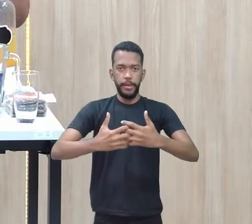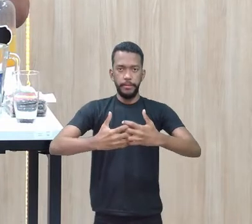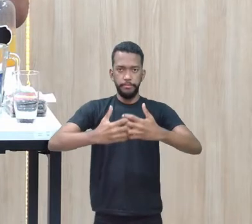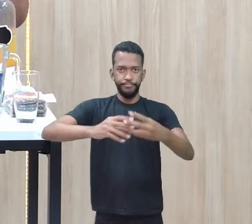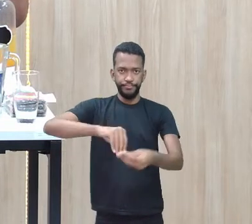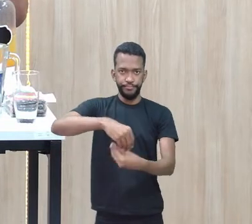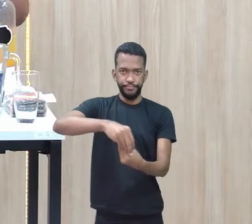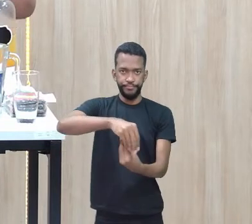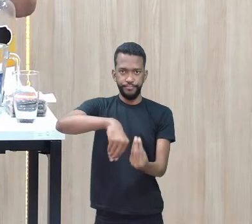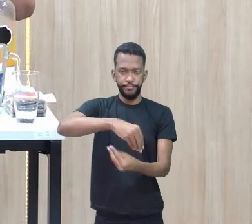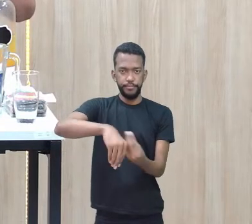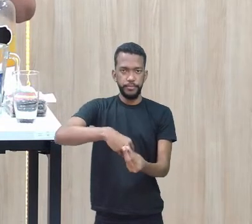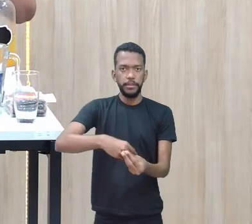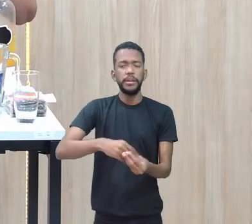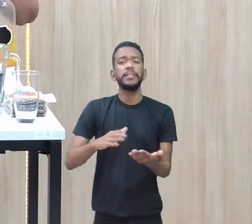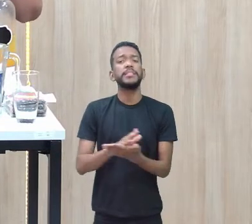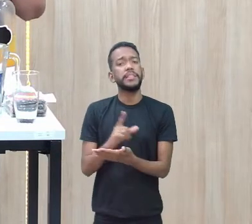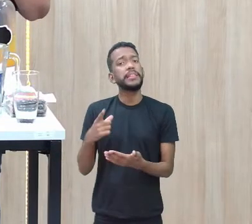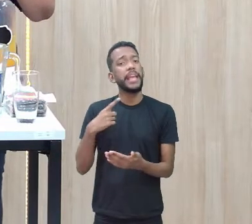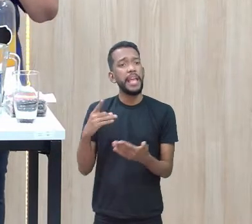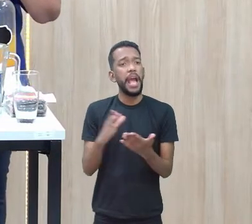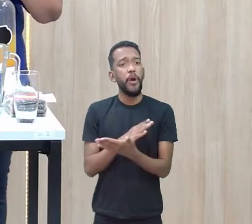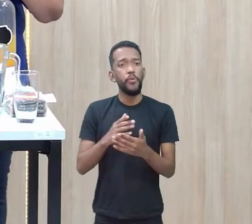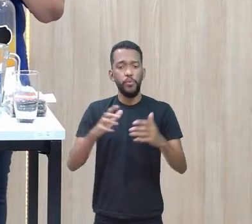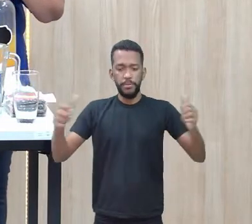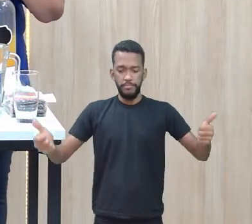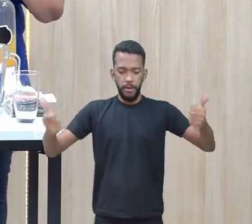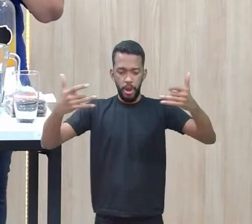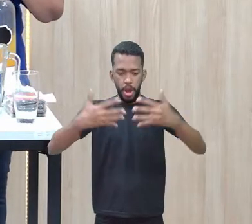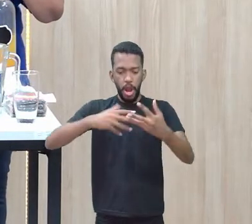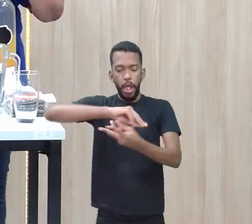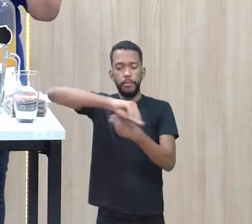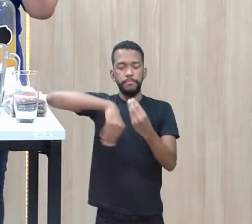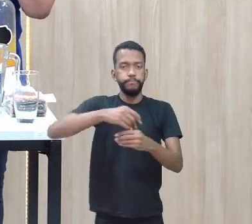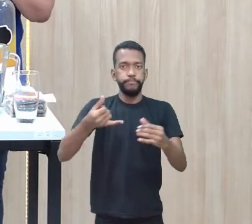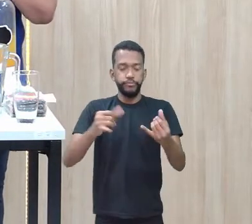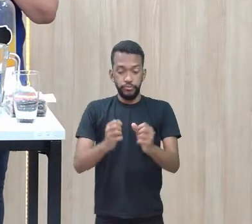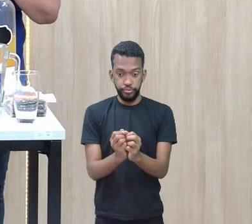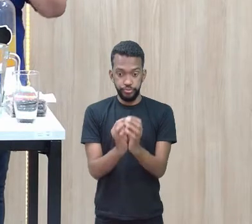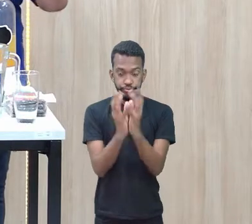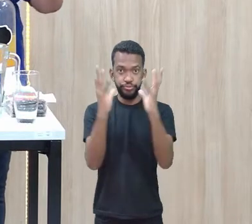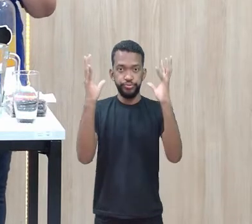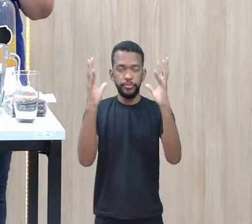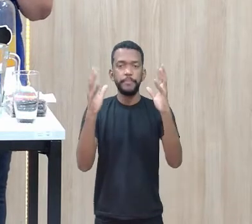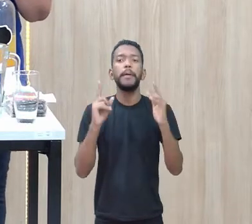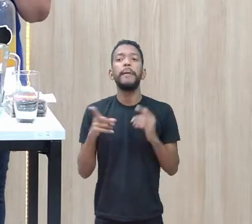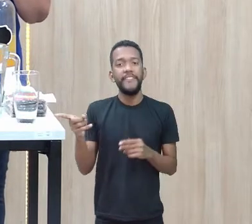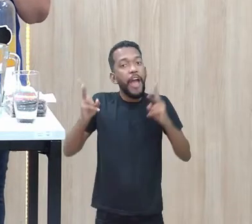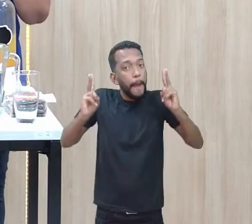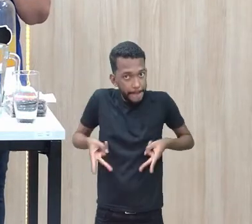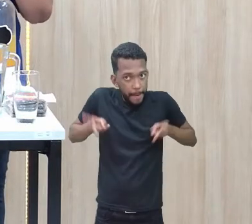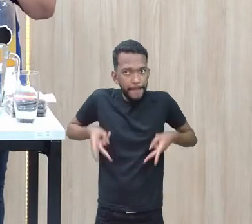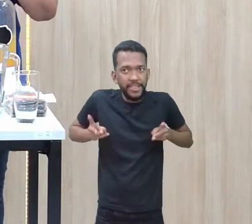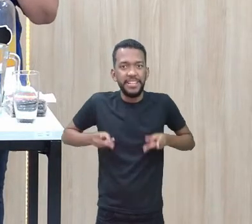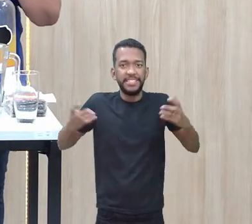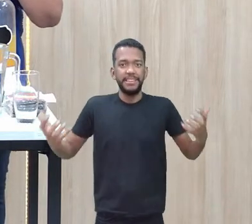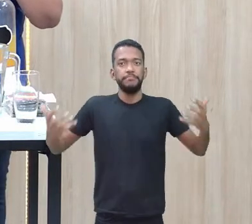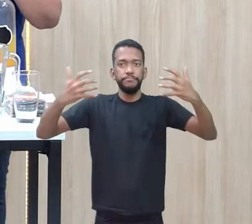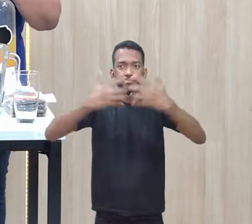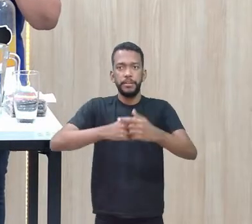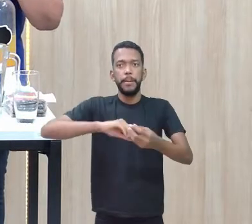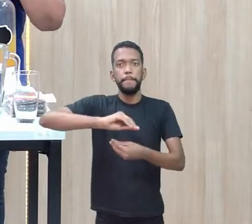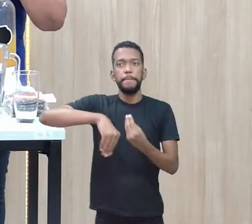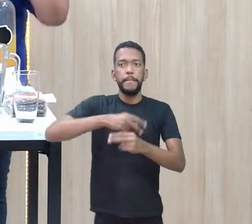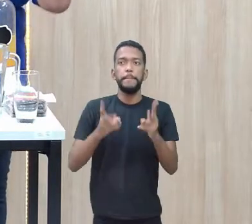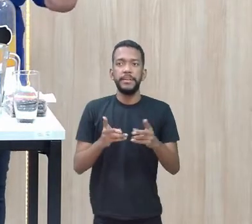as características. Nesse caso, não, elas vão permanecer. Então, a gente vai misturar e ela vai permanecer, ok?